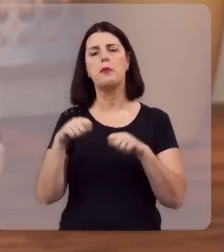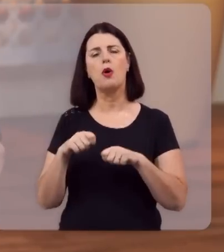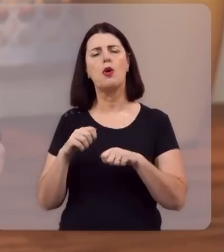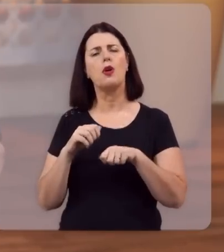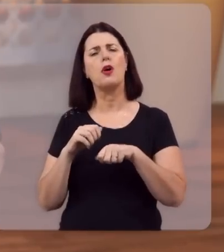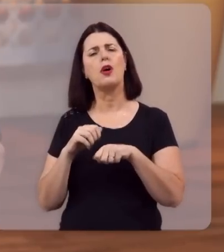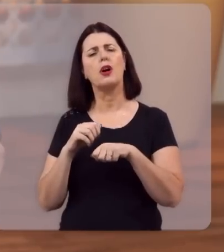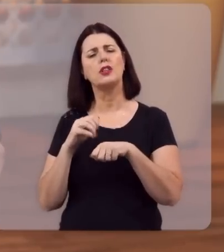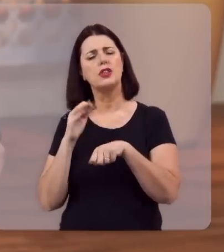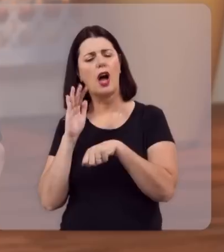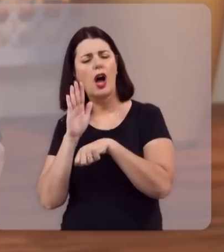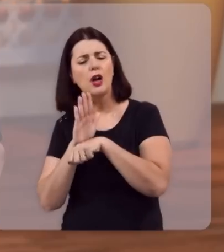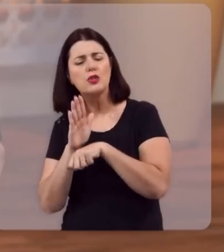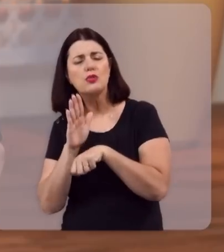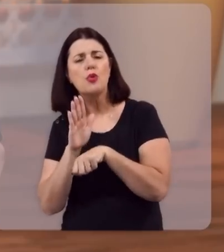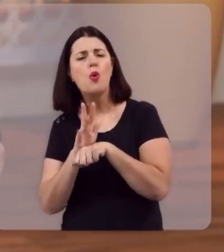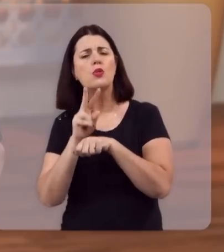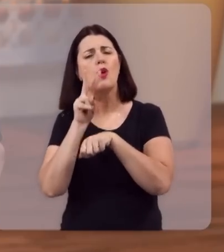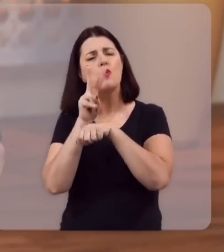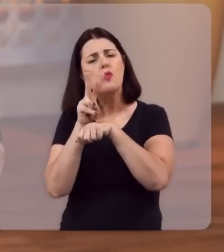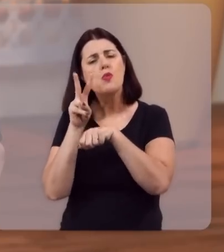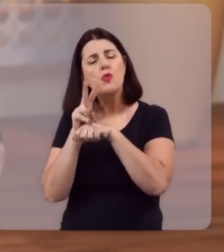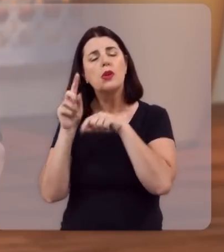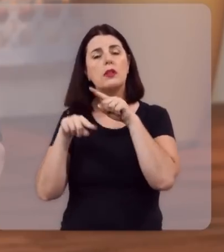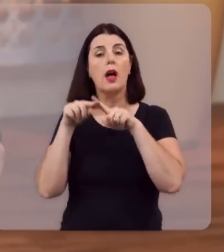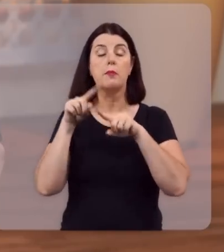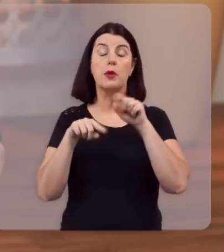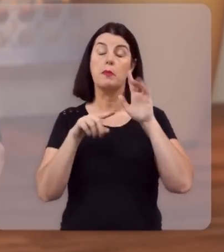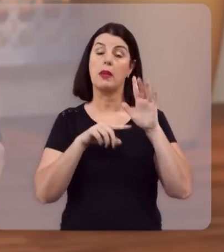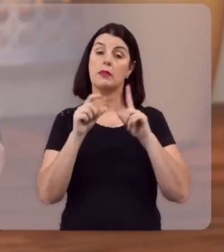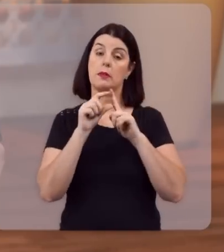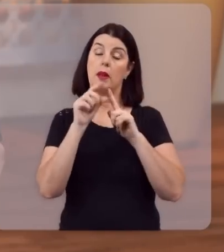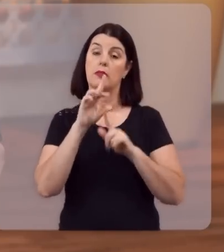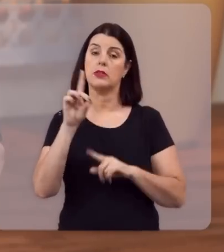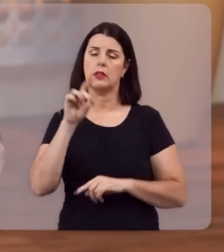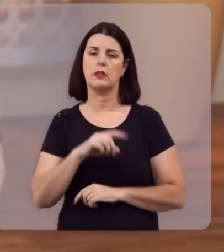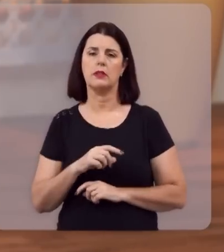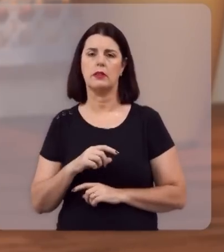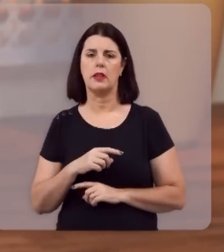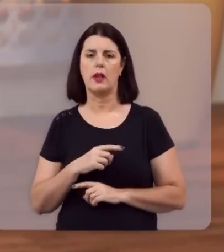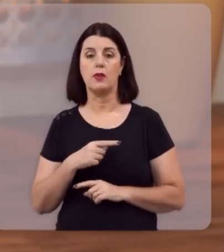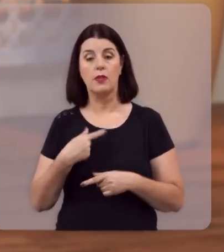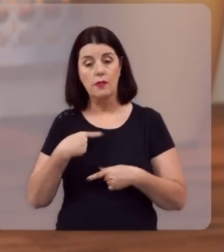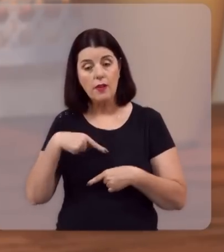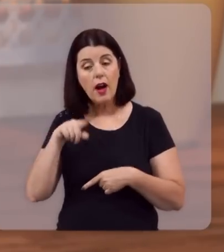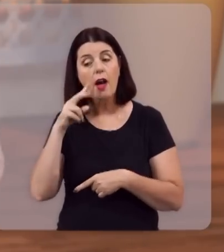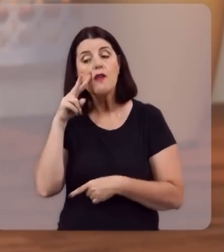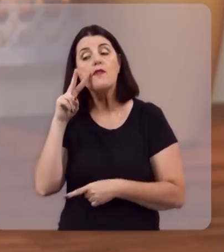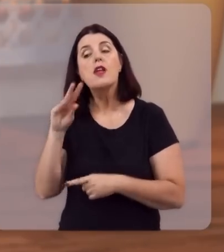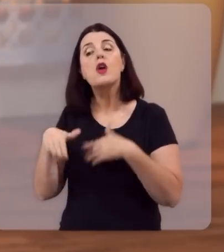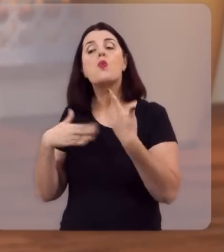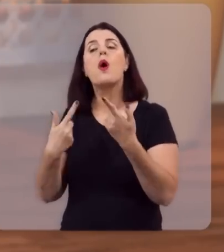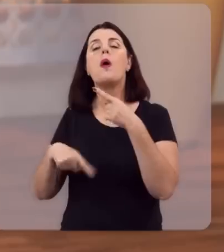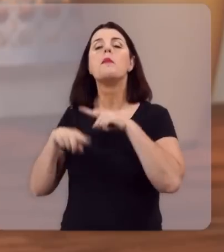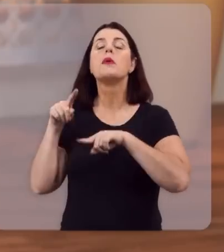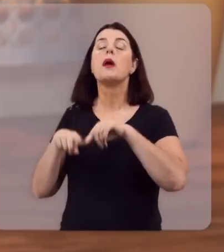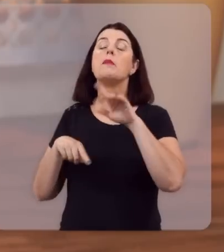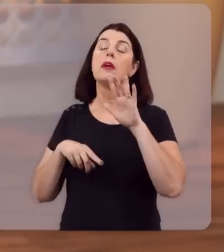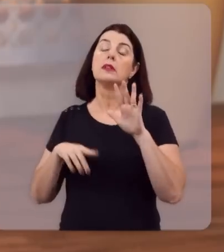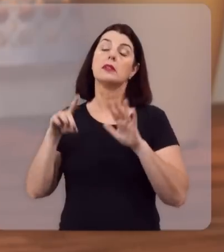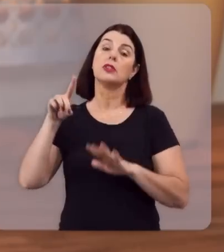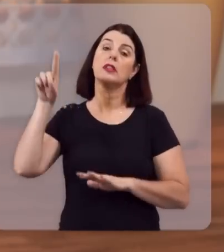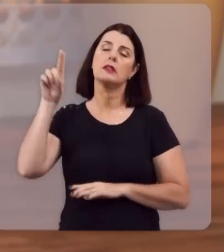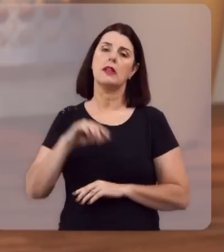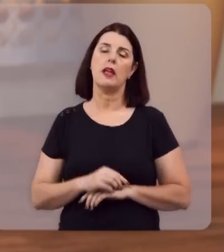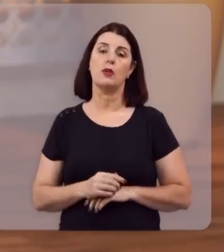que pode sussurrar aos seus ouvidos as grandes promessas da palavra de Deus Corra para as promessas da palavra de